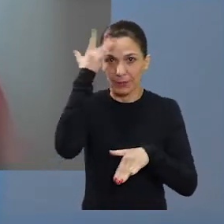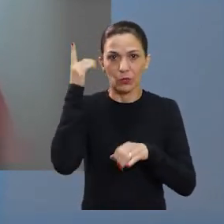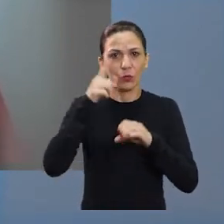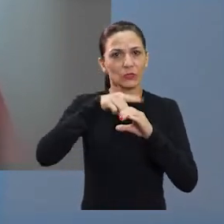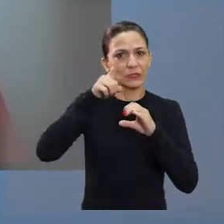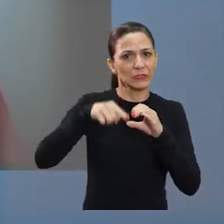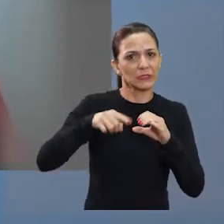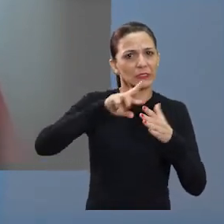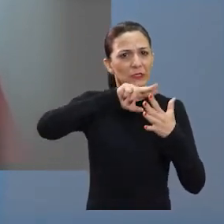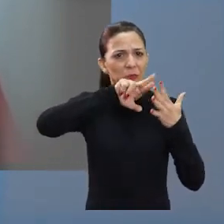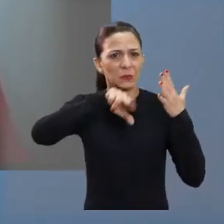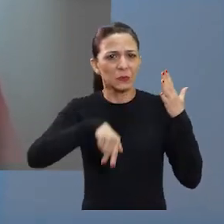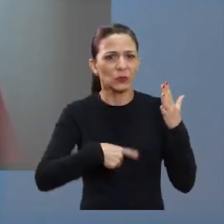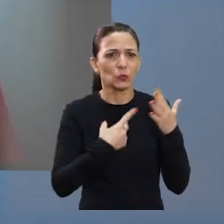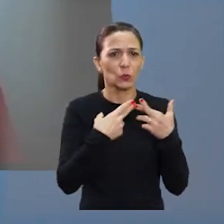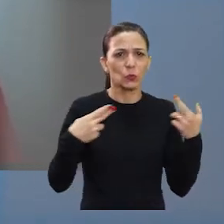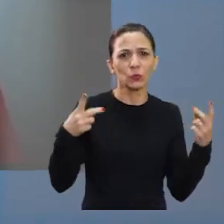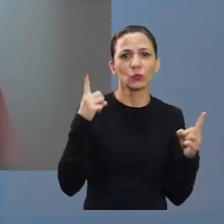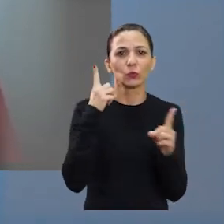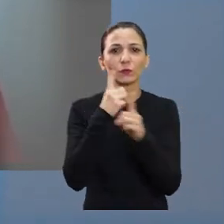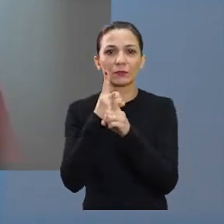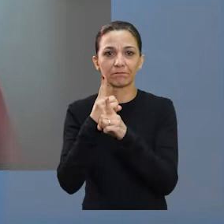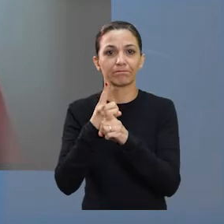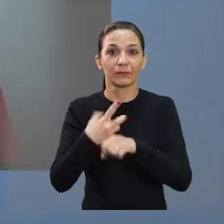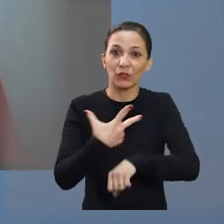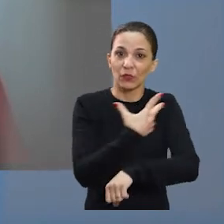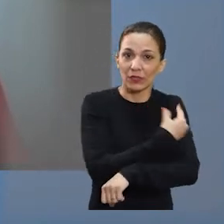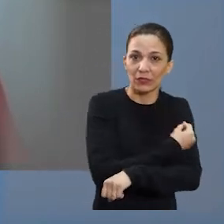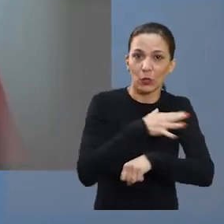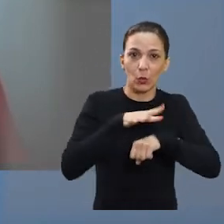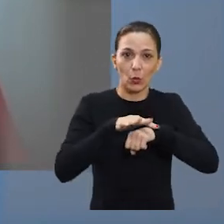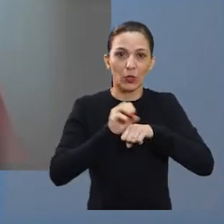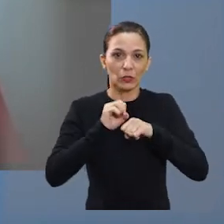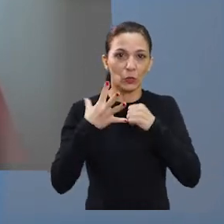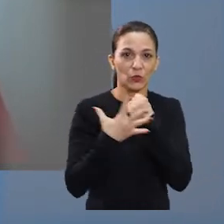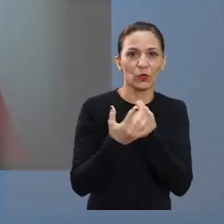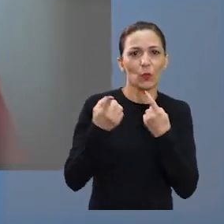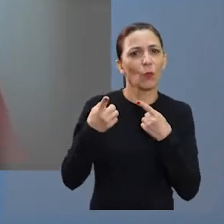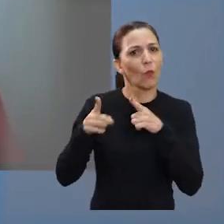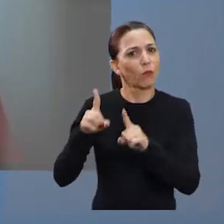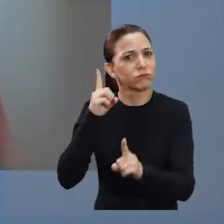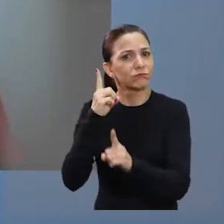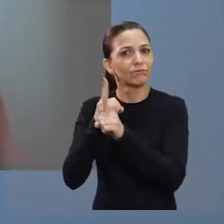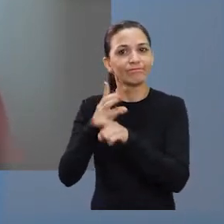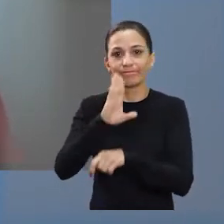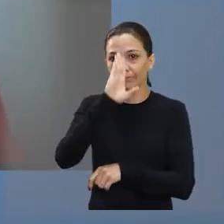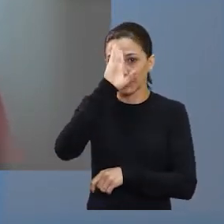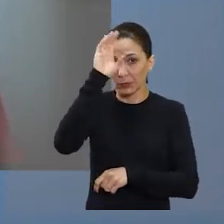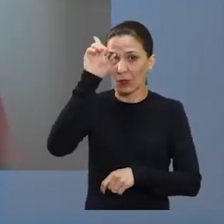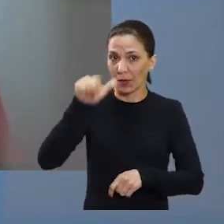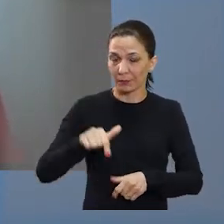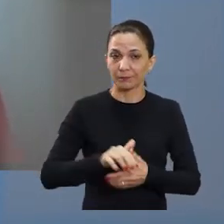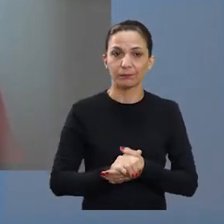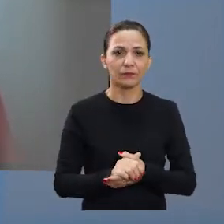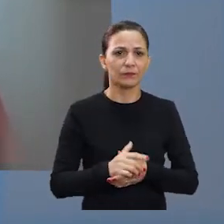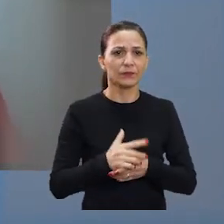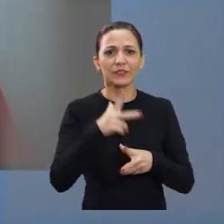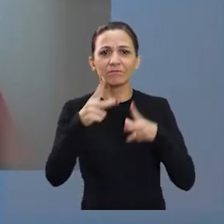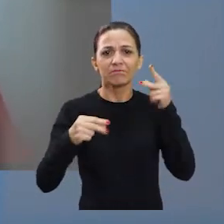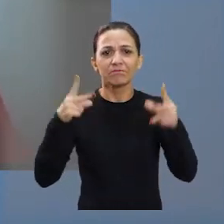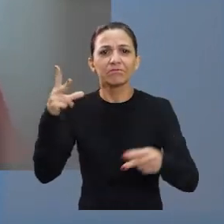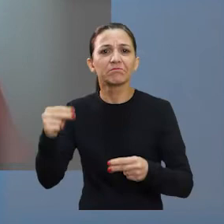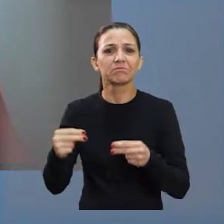os cientistas descobriram muito sobre o novo coronavírus, inclusive vacinas contra a Covid-19.